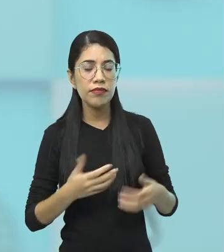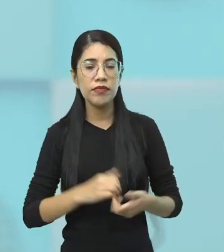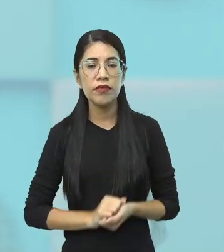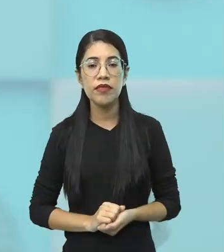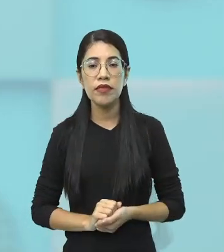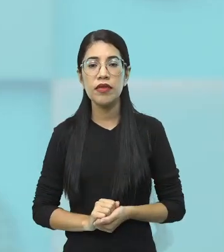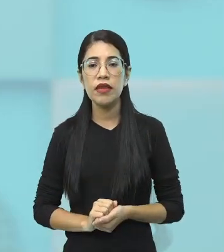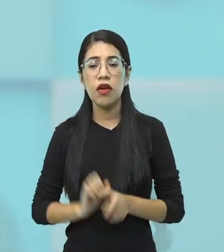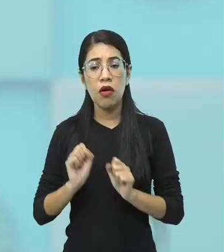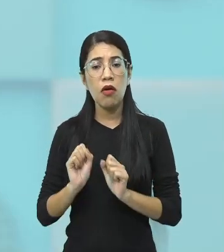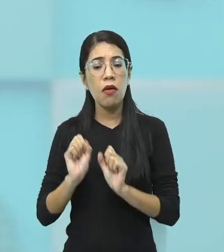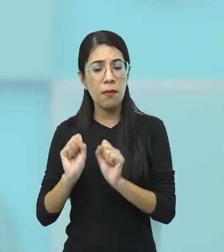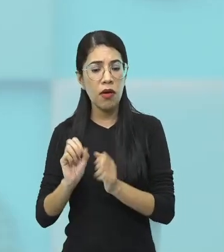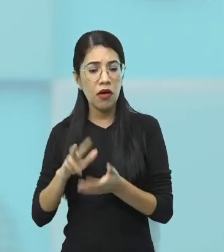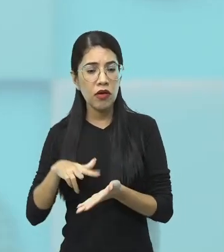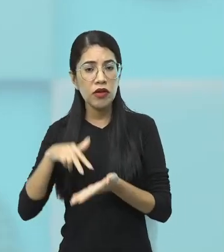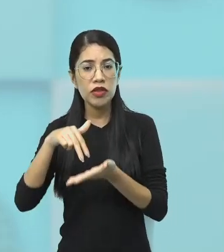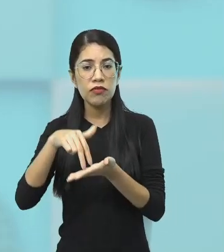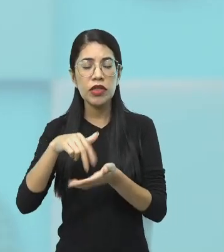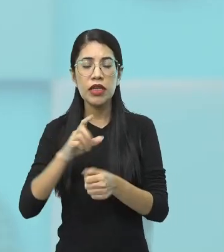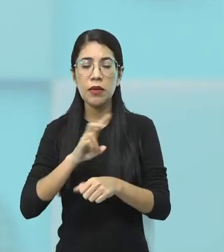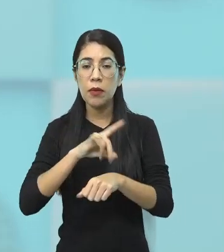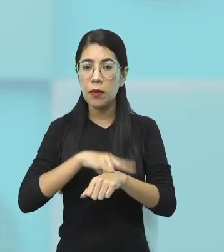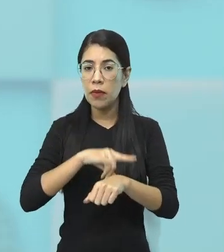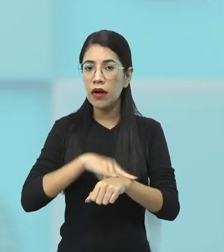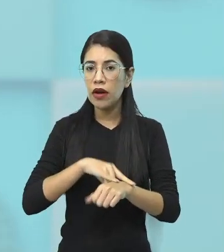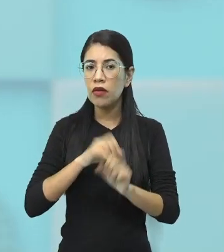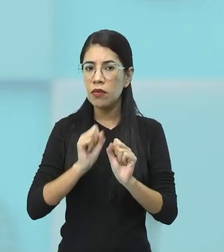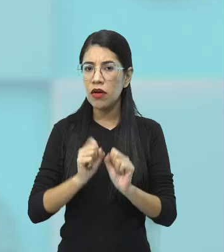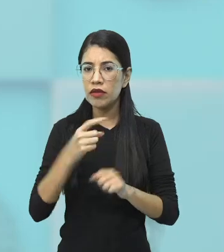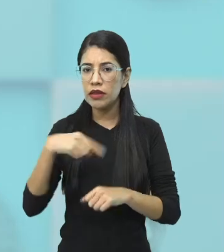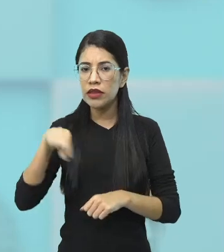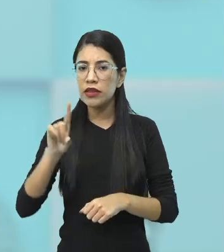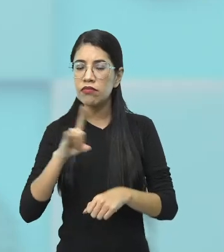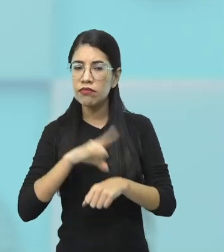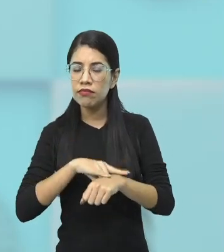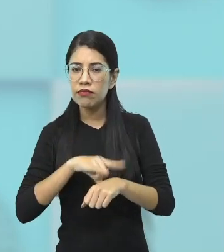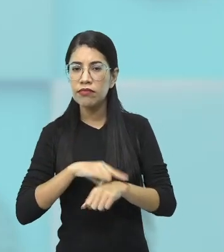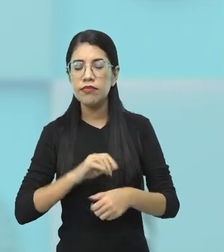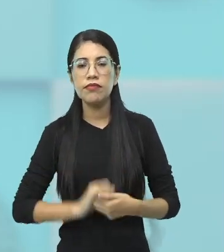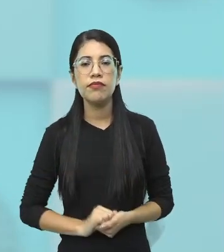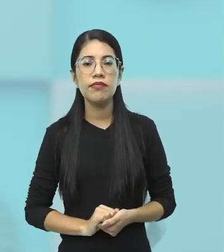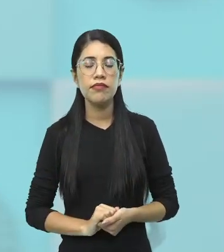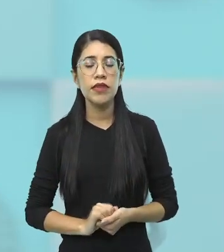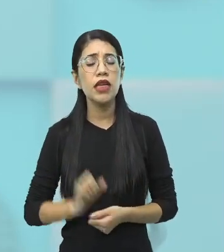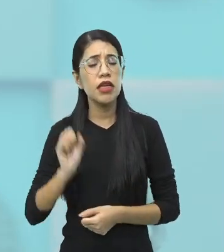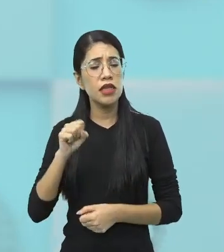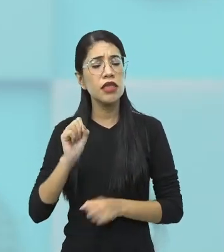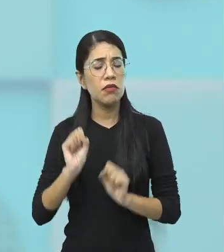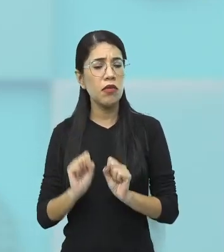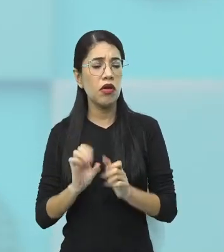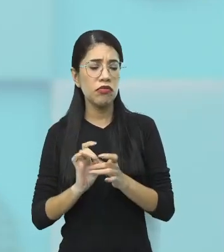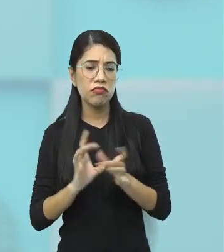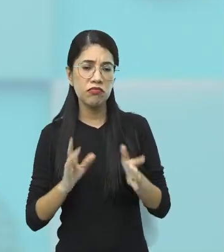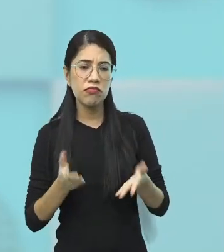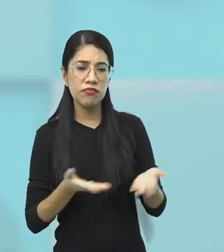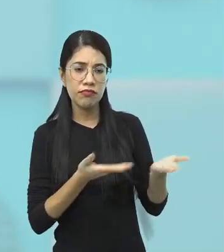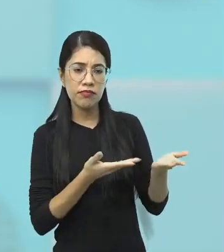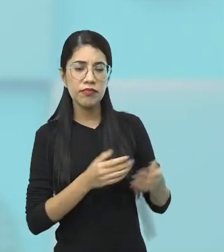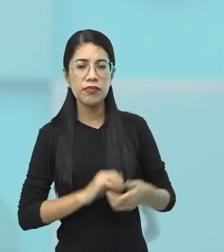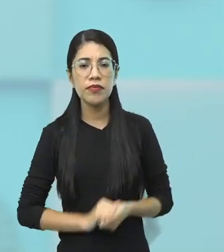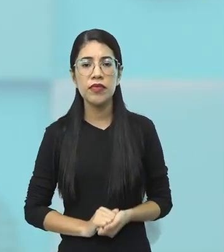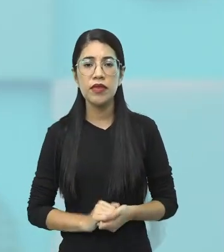Professora, posso ir ao banheiro? Que eu tenho certeza que vocês falam desse jeitinho. Aí a professora, sim, pode ir. Então, veja